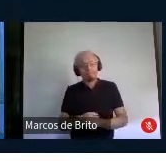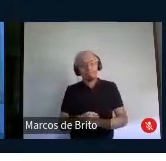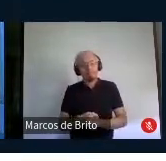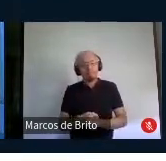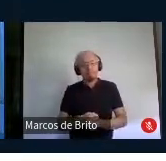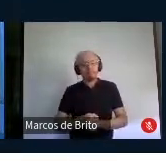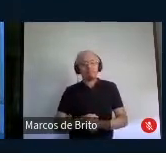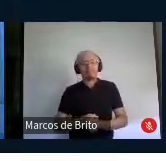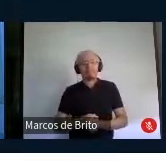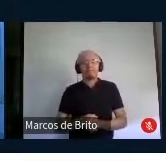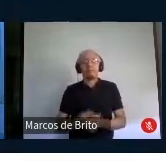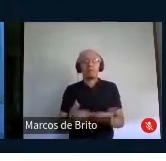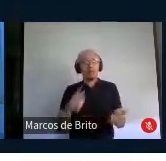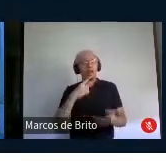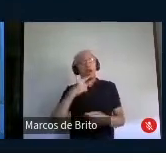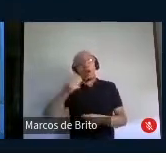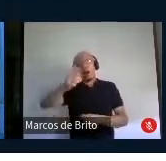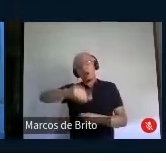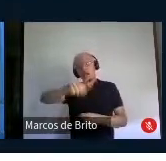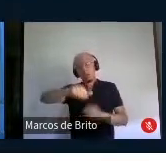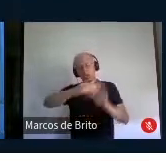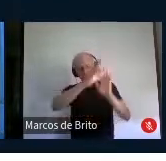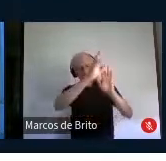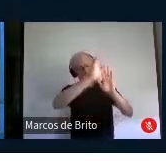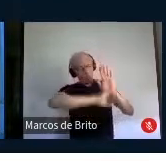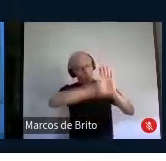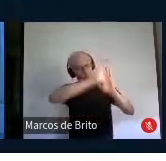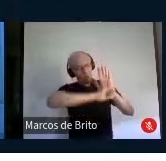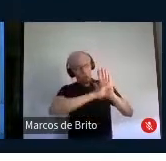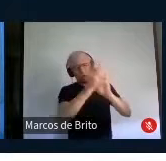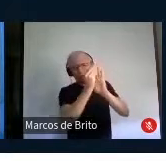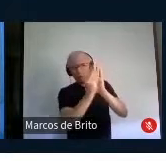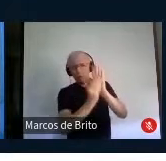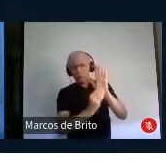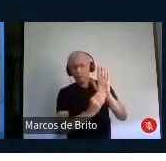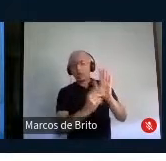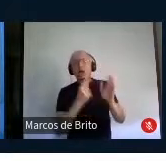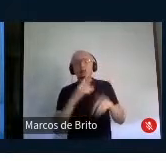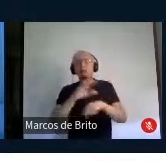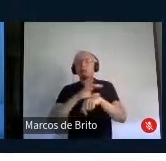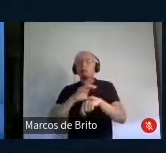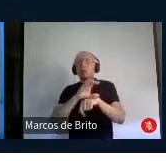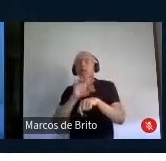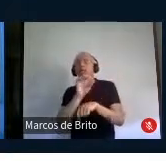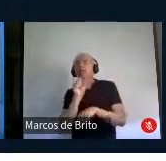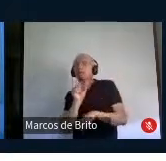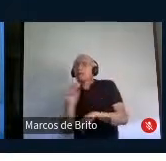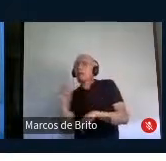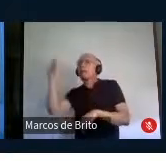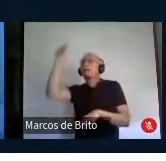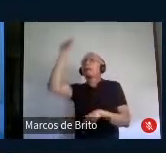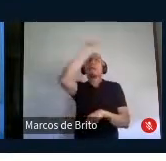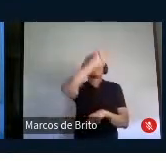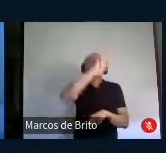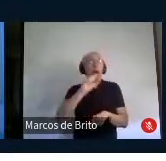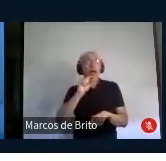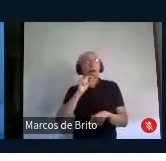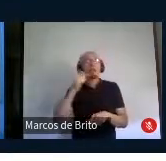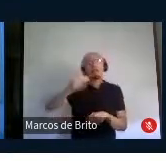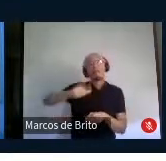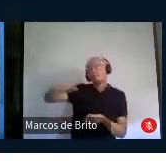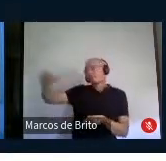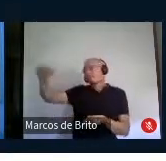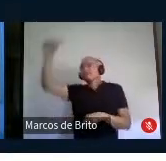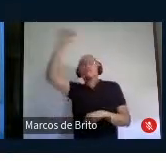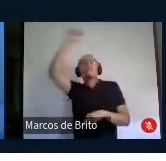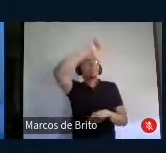Em relação aos conteúdos curriculares dos cursos do CAES no Brasil, nós listamos esses conteúdos e dividimos eles